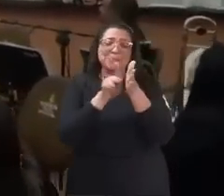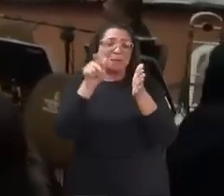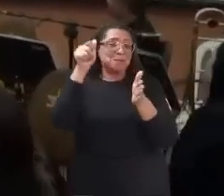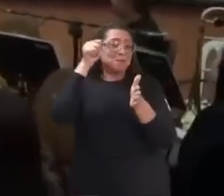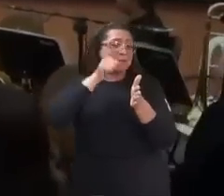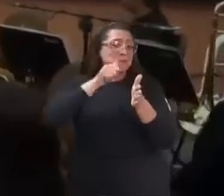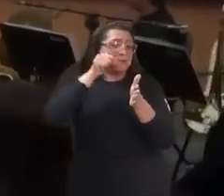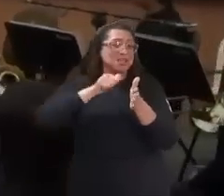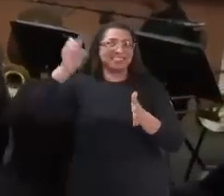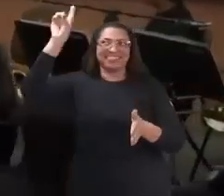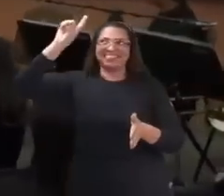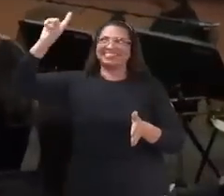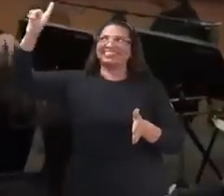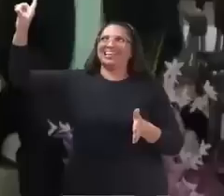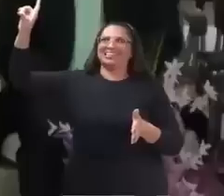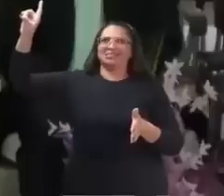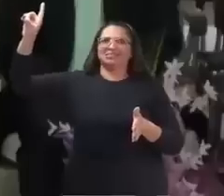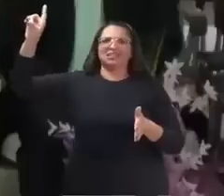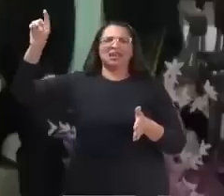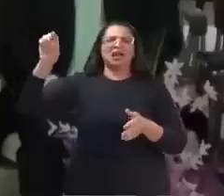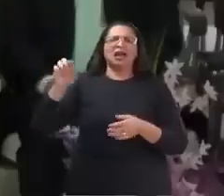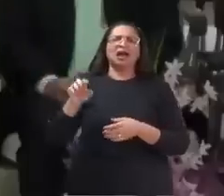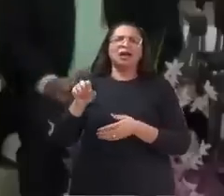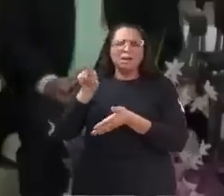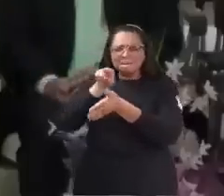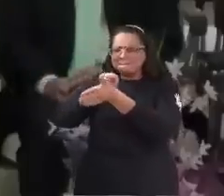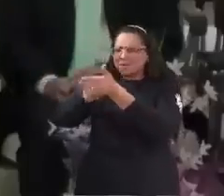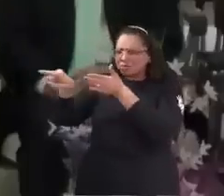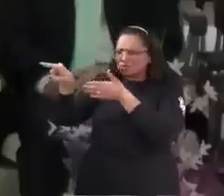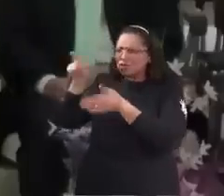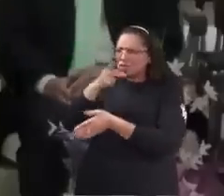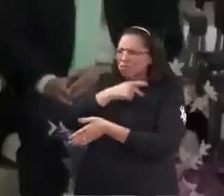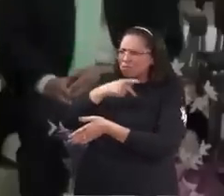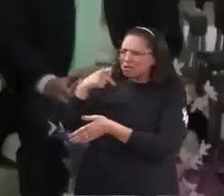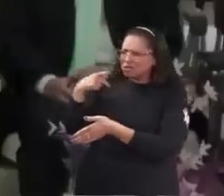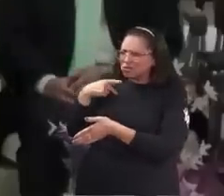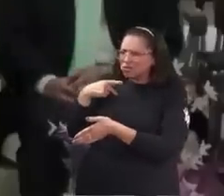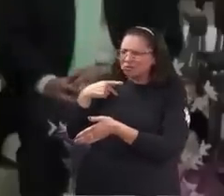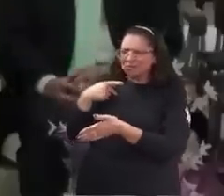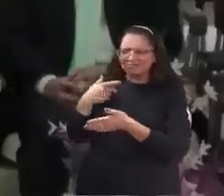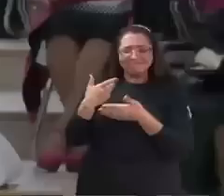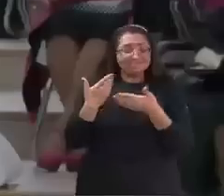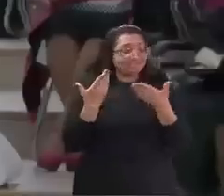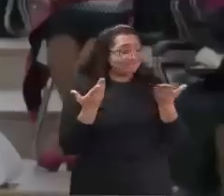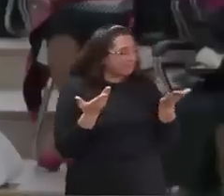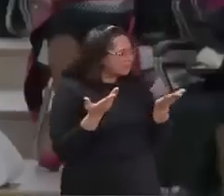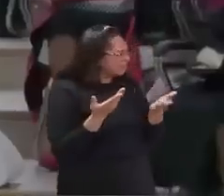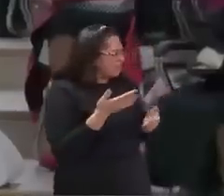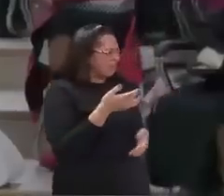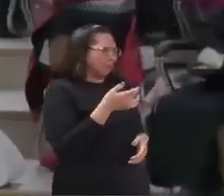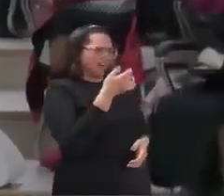Aí procurei o meu pastor. O meu pastor disse: Bento, é fácil demais.